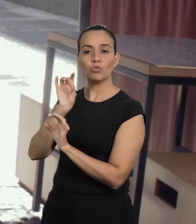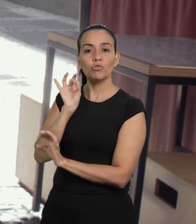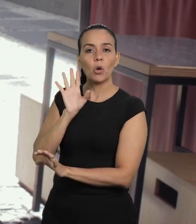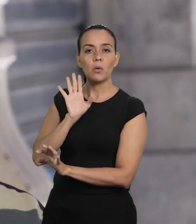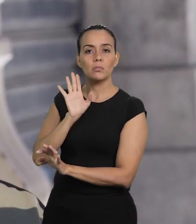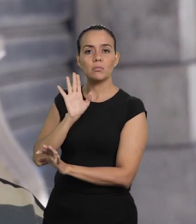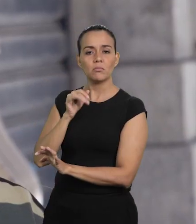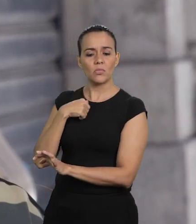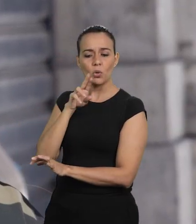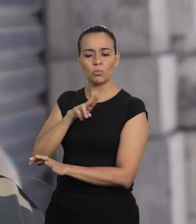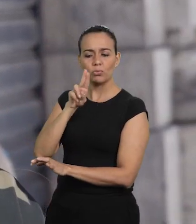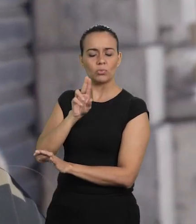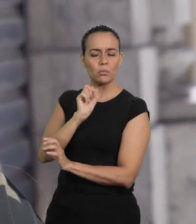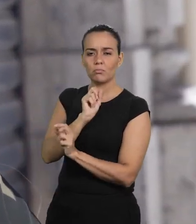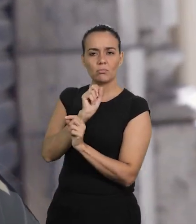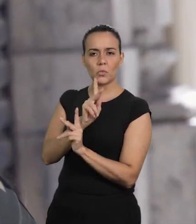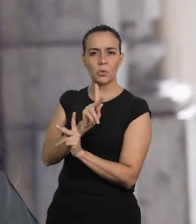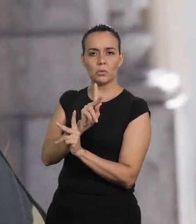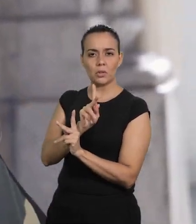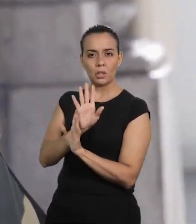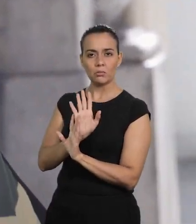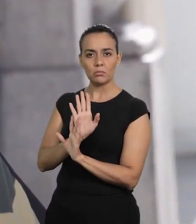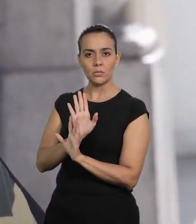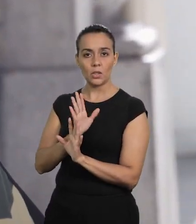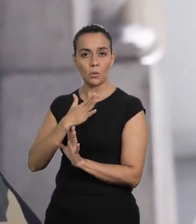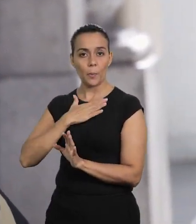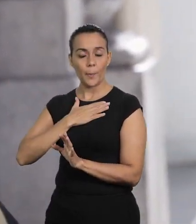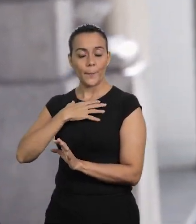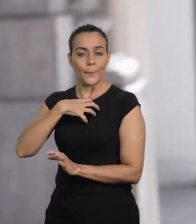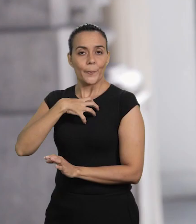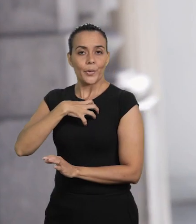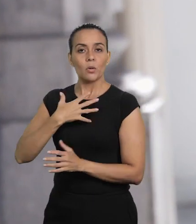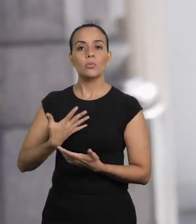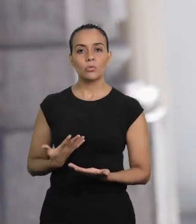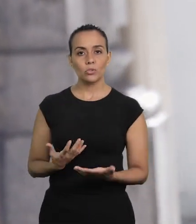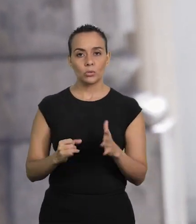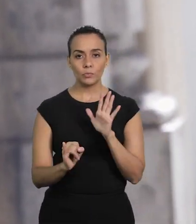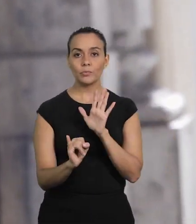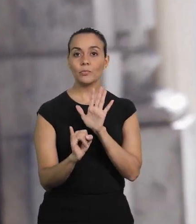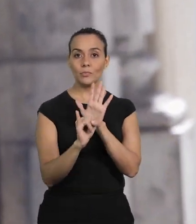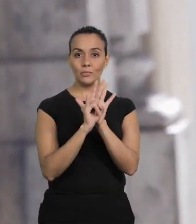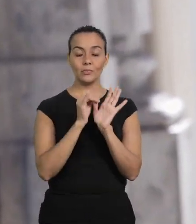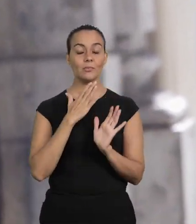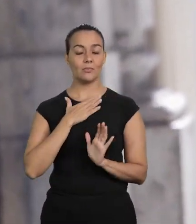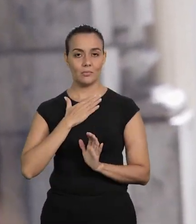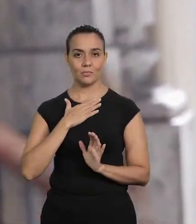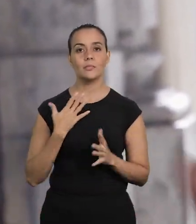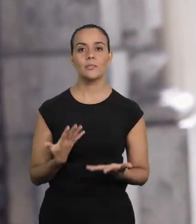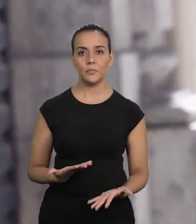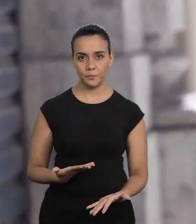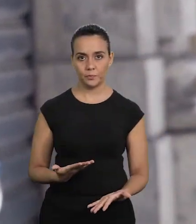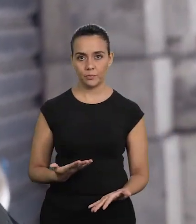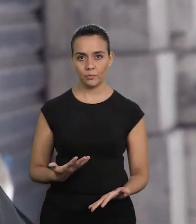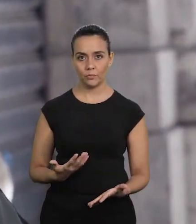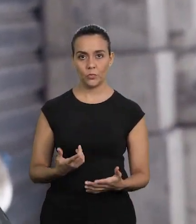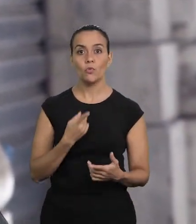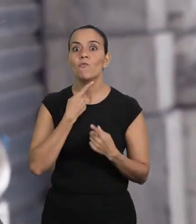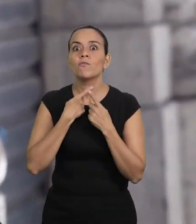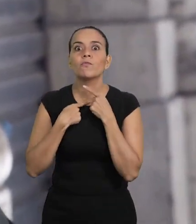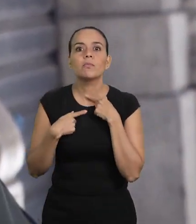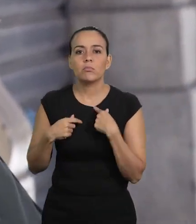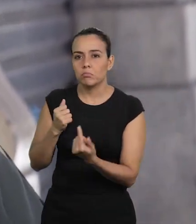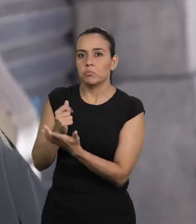culpa, mas tem também tem alguém que já teve muito, que já teve esse boom